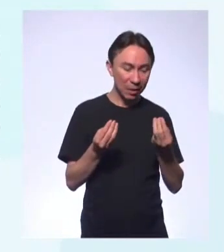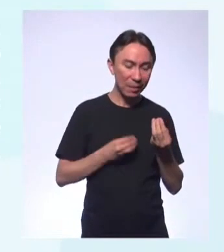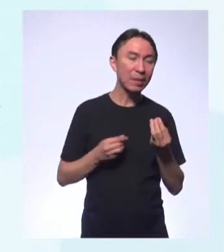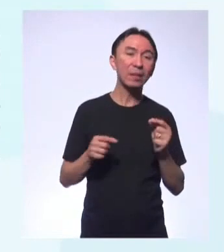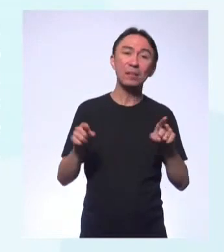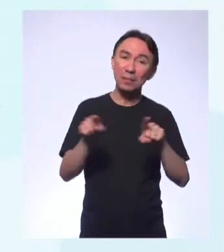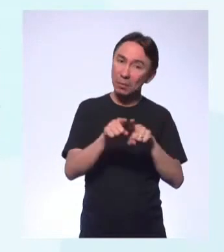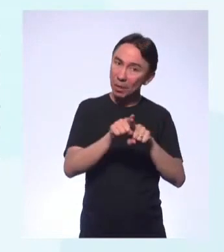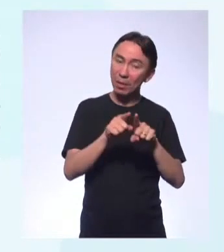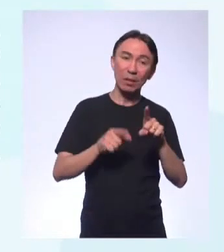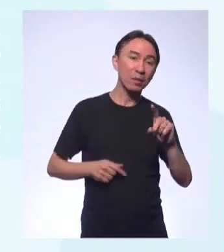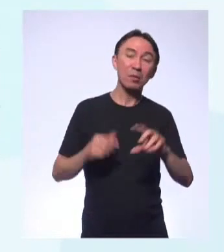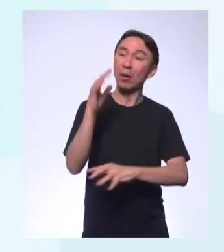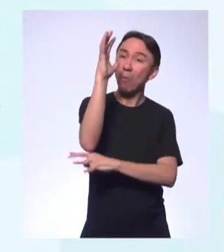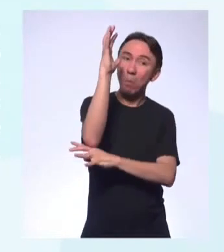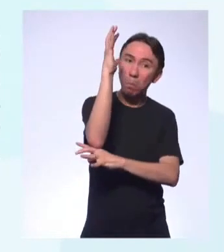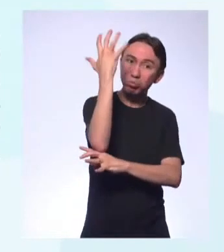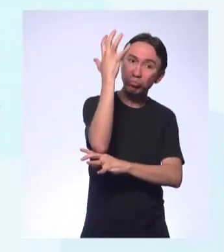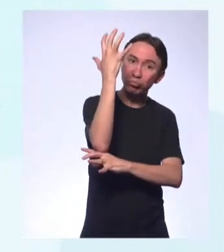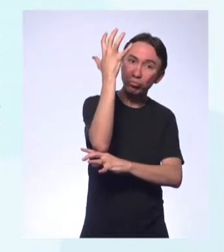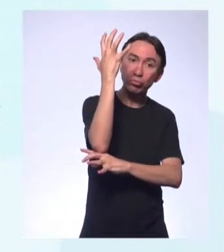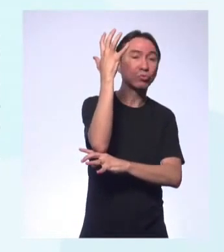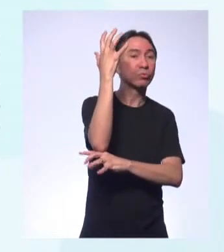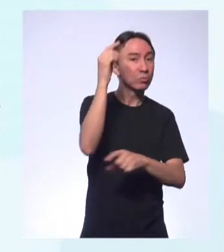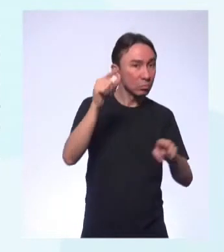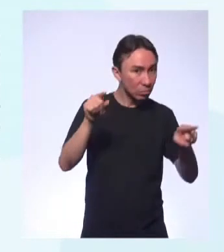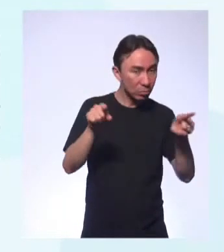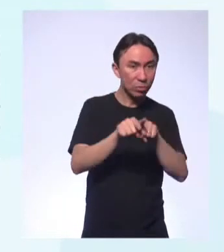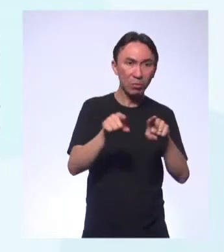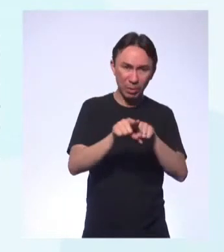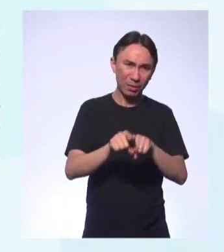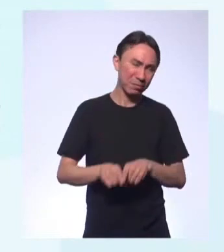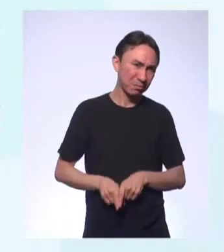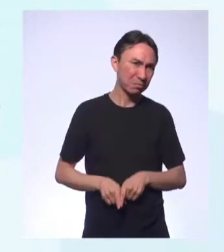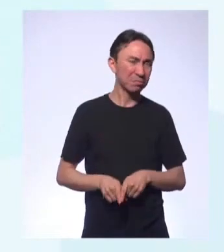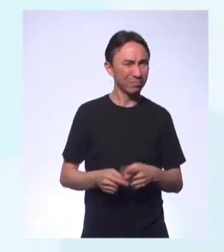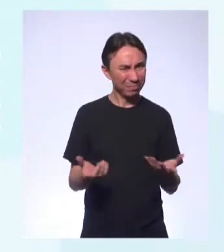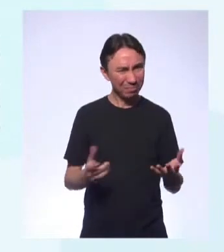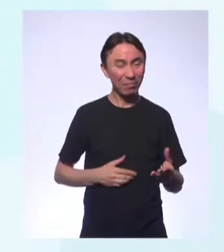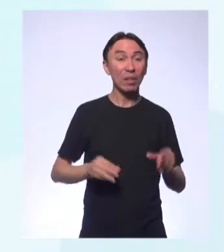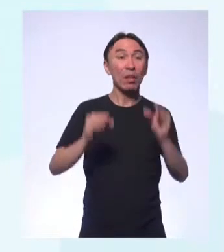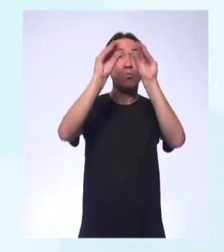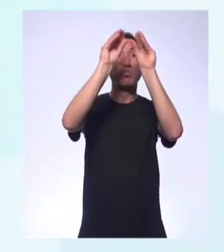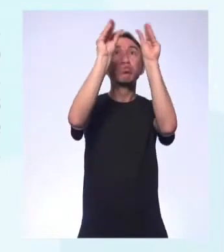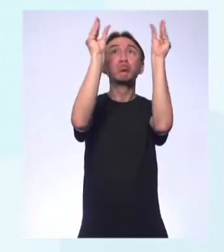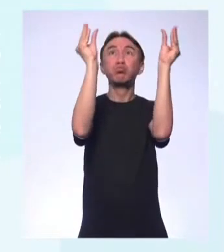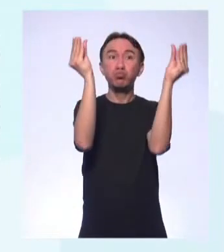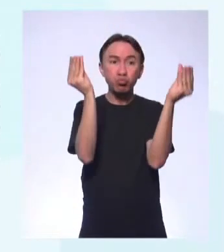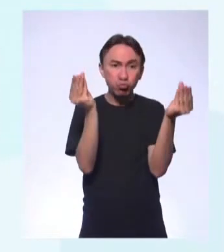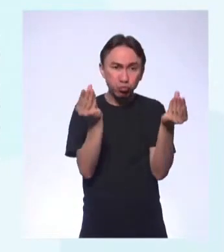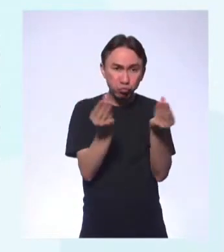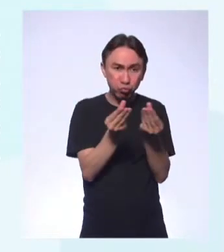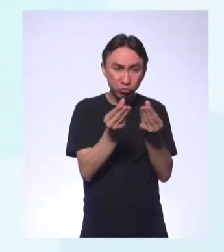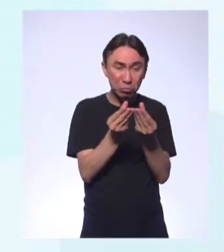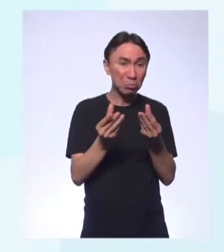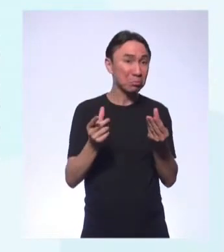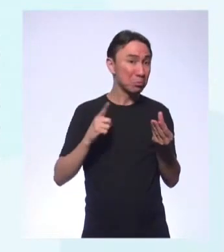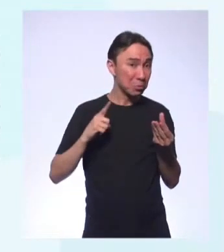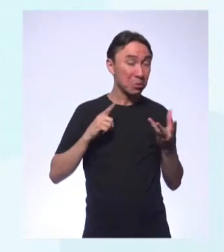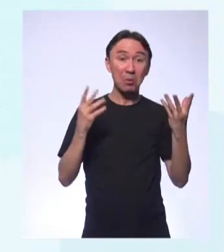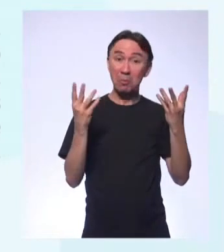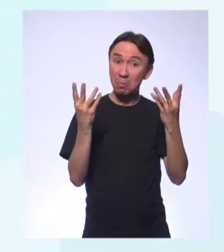plantas. Apesar da grande abundância na atmosfera, o nitrogênio, frequentemente, o